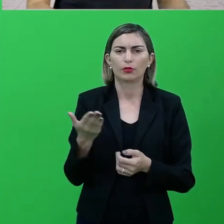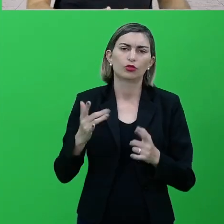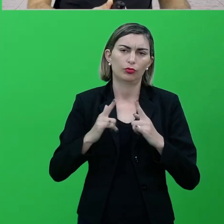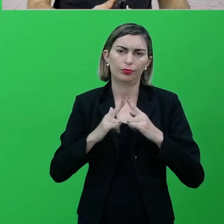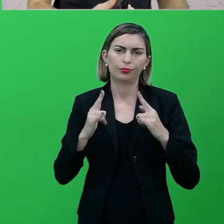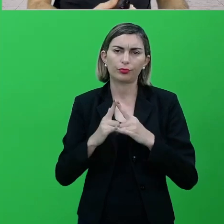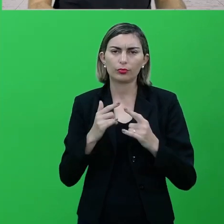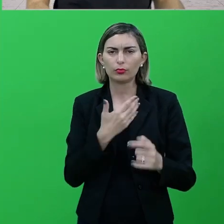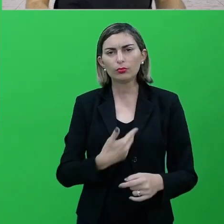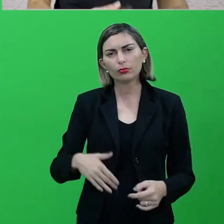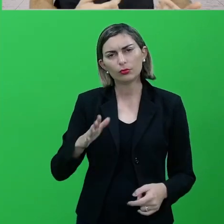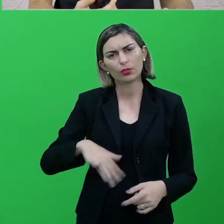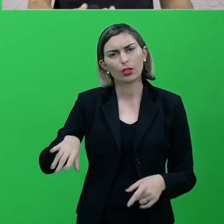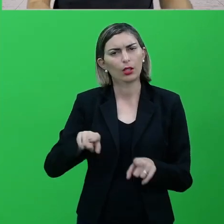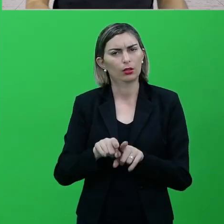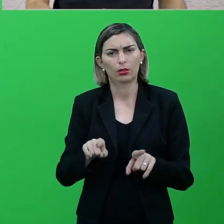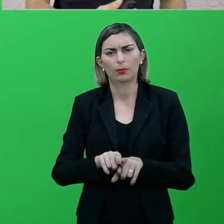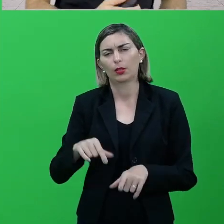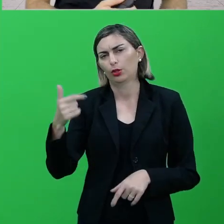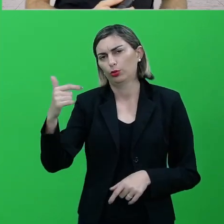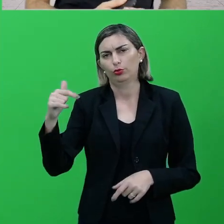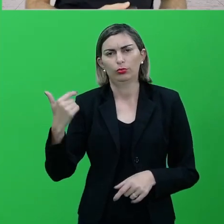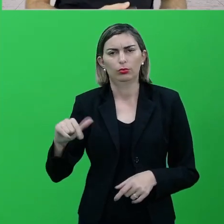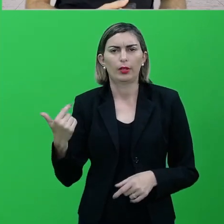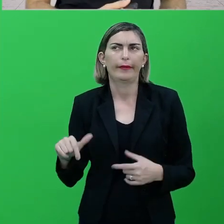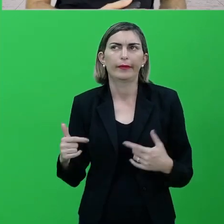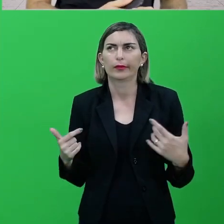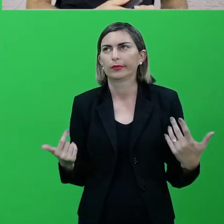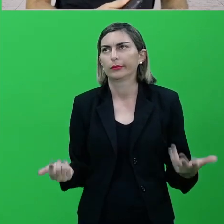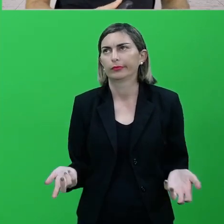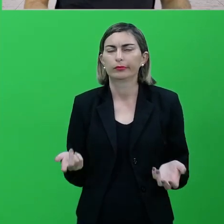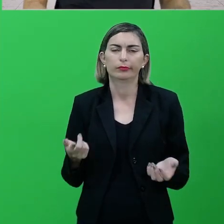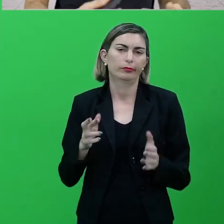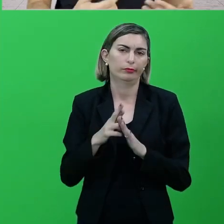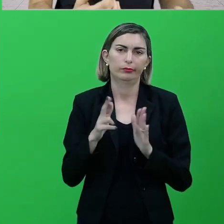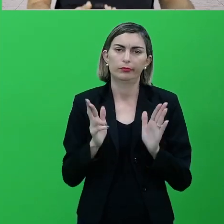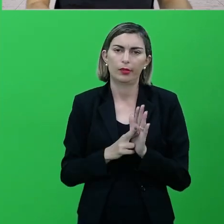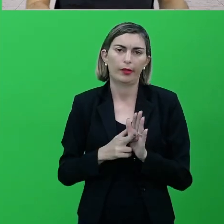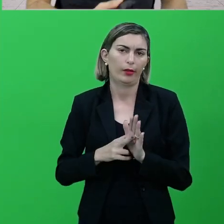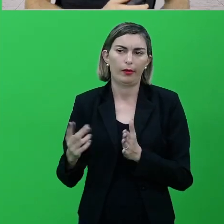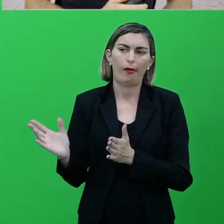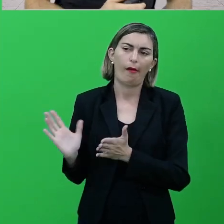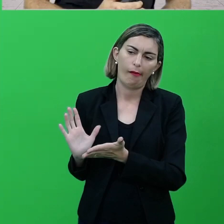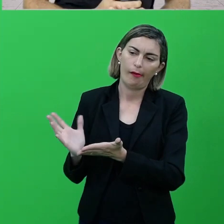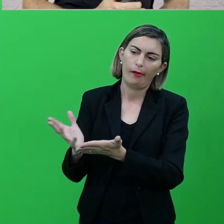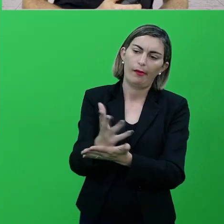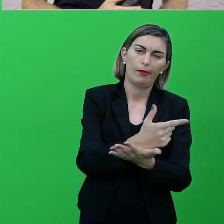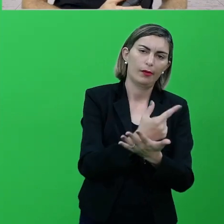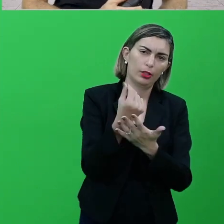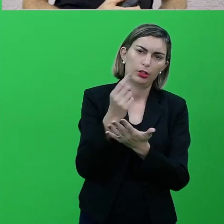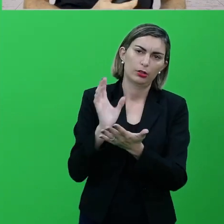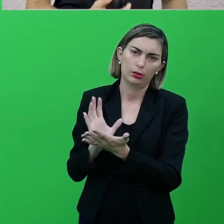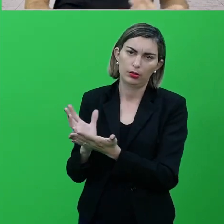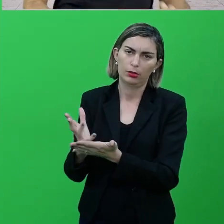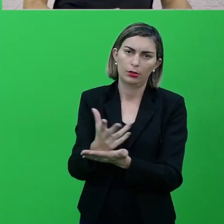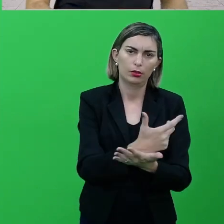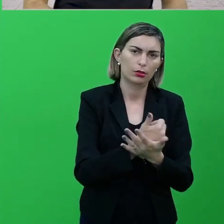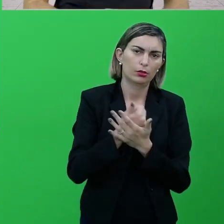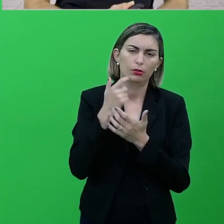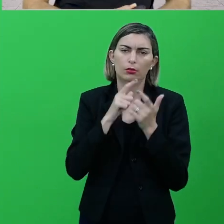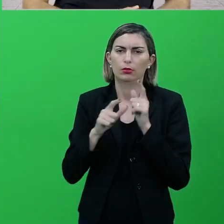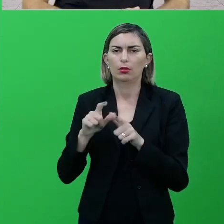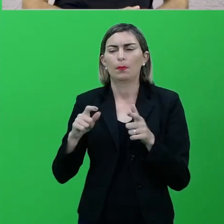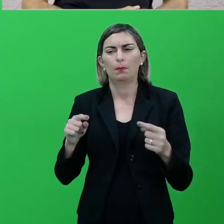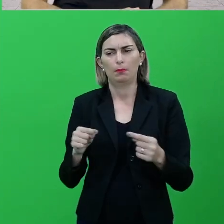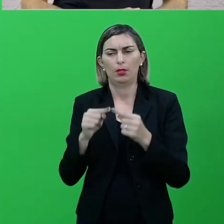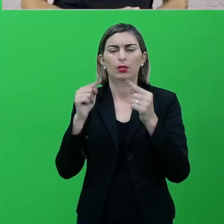instituição pública ela também não vai ter, né, via de regra, uma arrecadação ali de recursos que possa ter sido